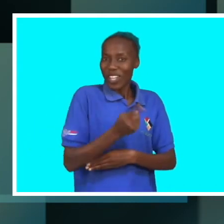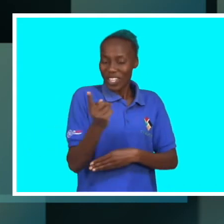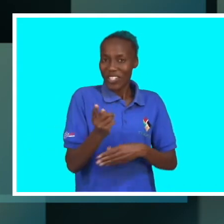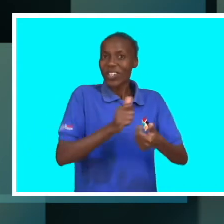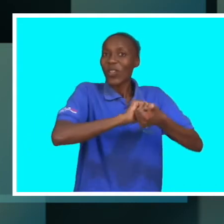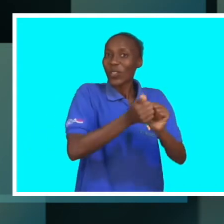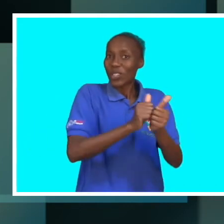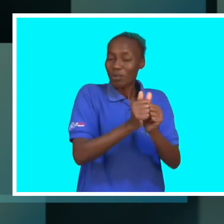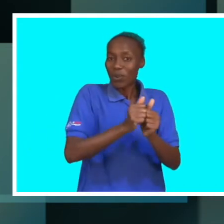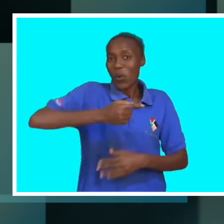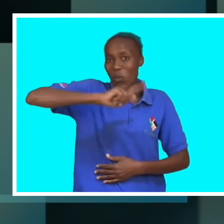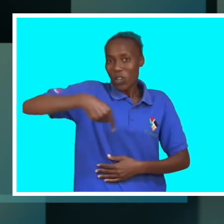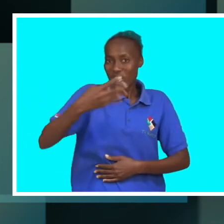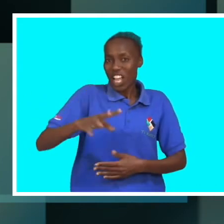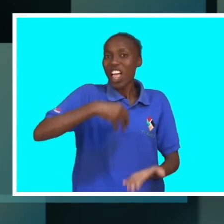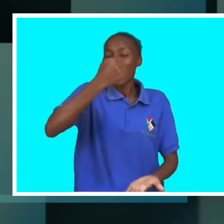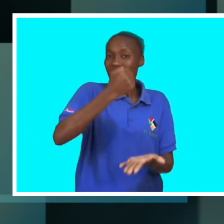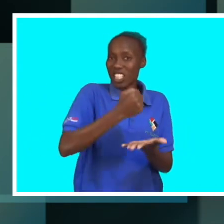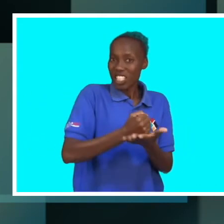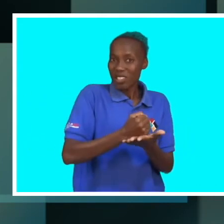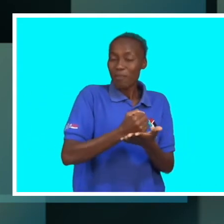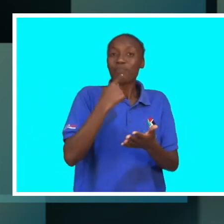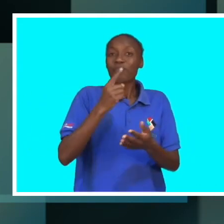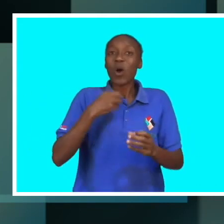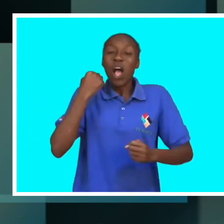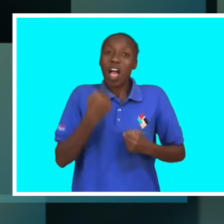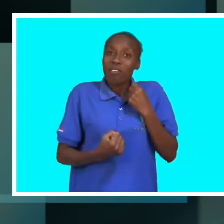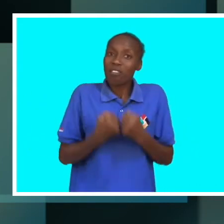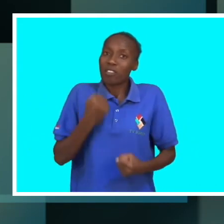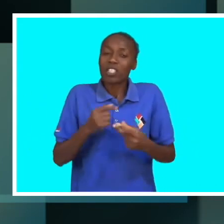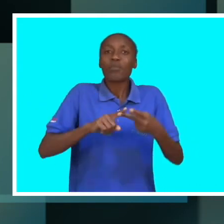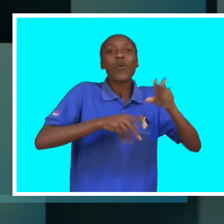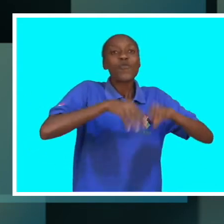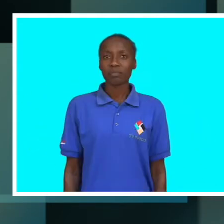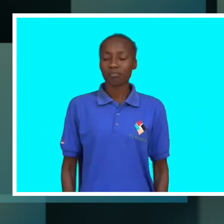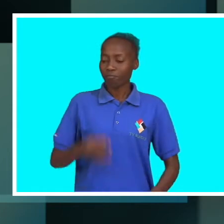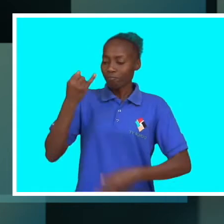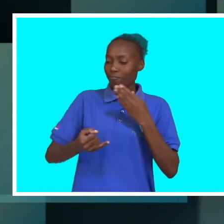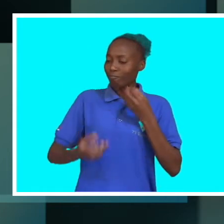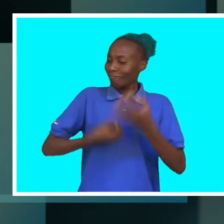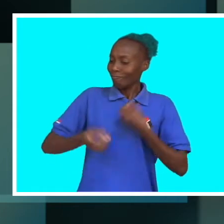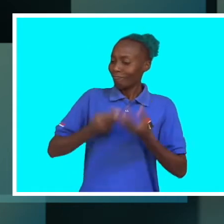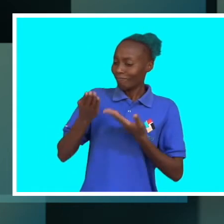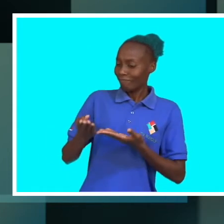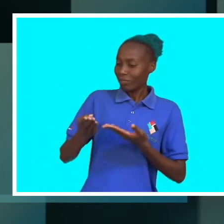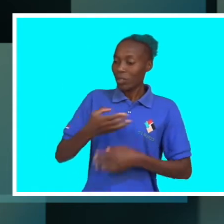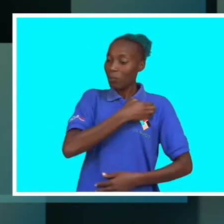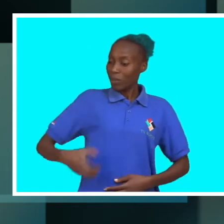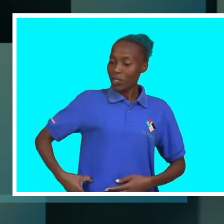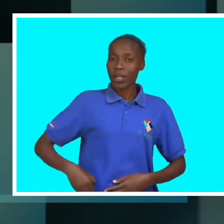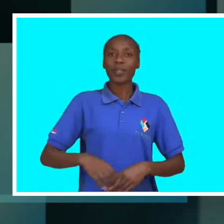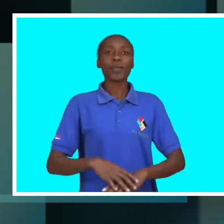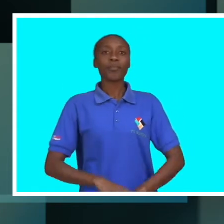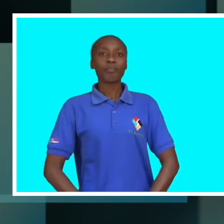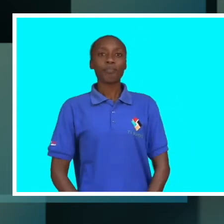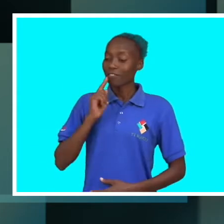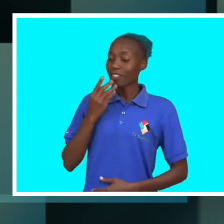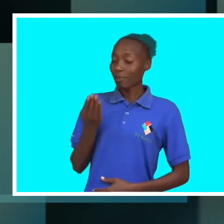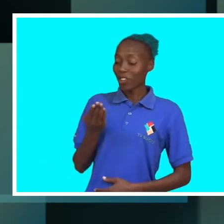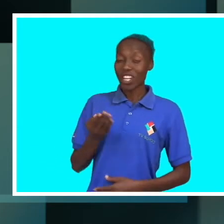de modalidade. Como eu disse, nós definimos que é atletismo e futebol. E mesmo para terminar, últimas considerações, senhor presidente?